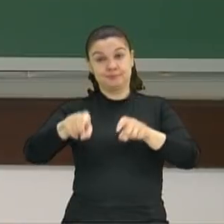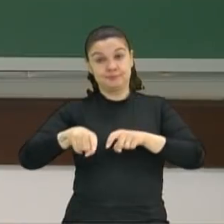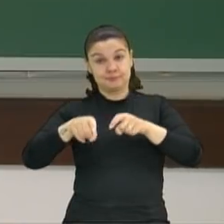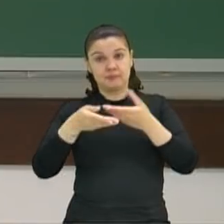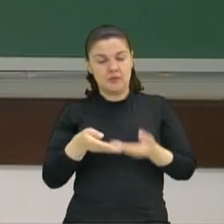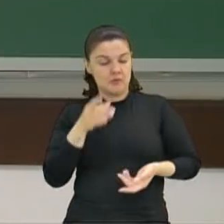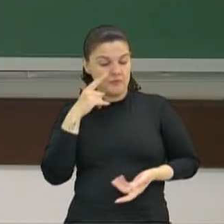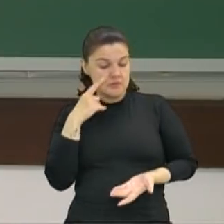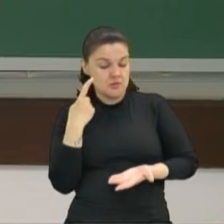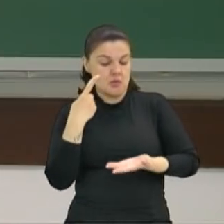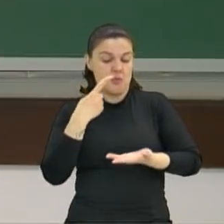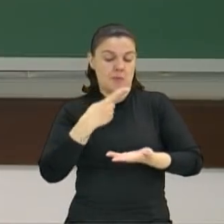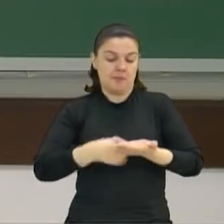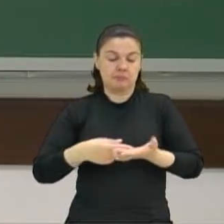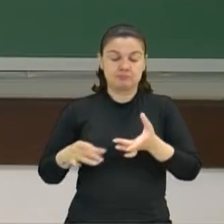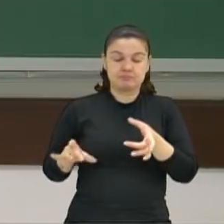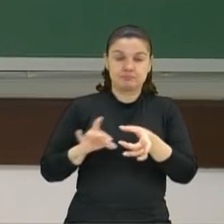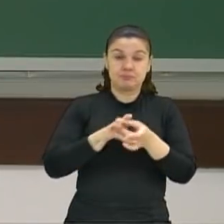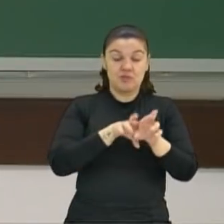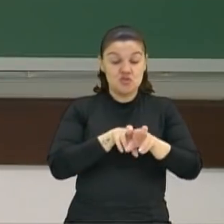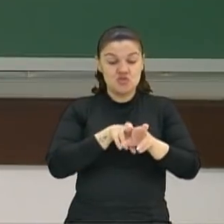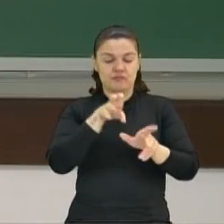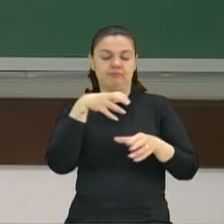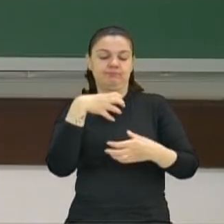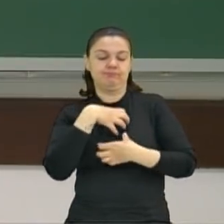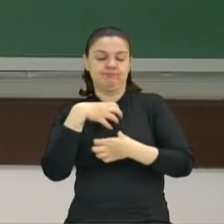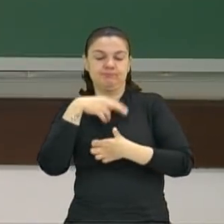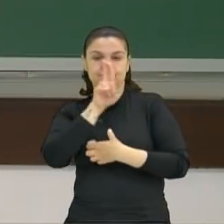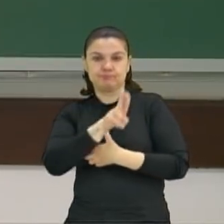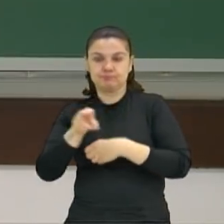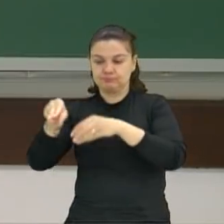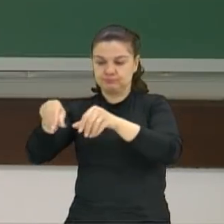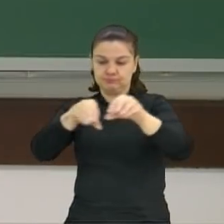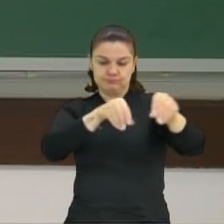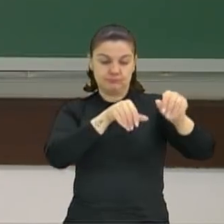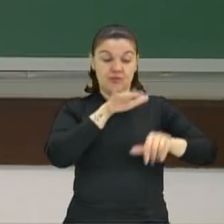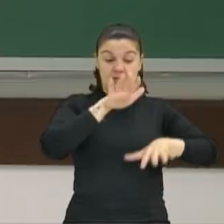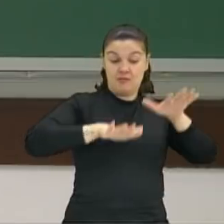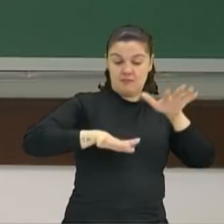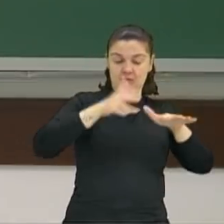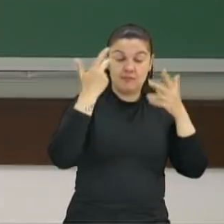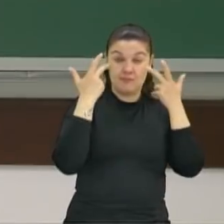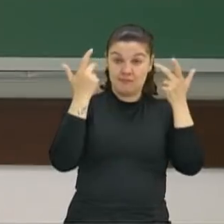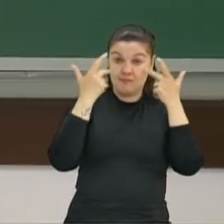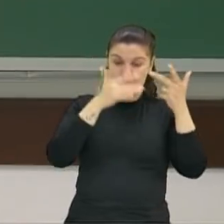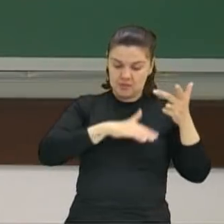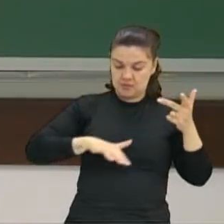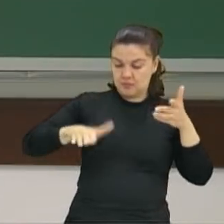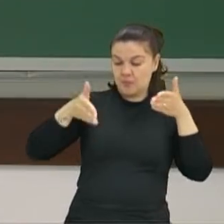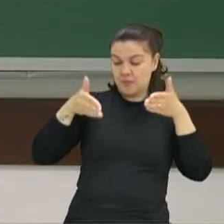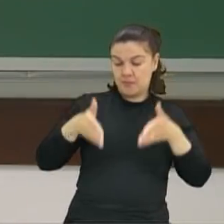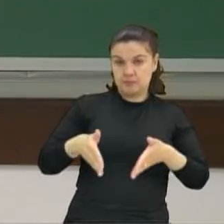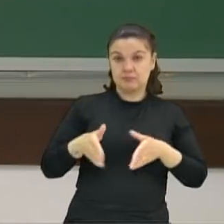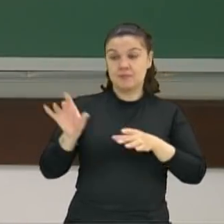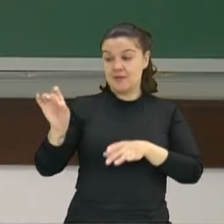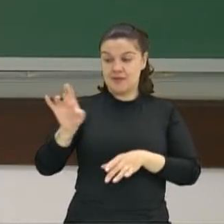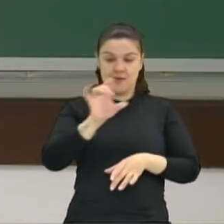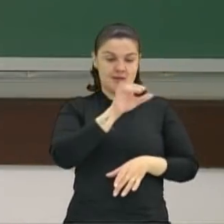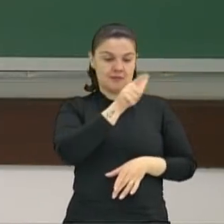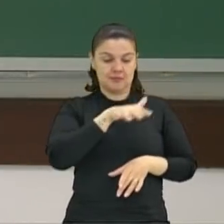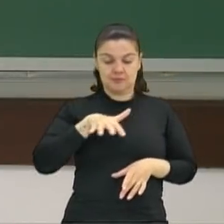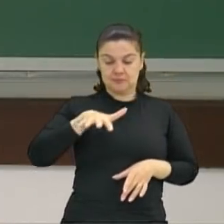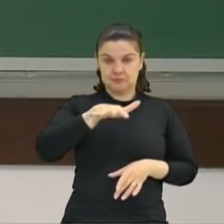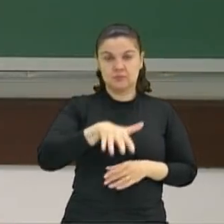Ao estabelecer diferentes formas de uso do solo, que variam conforme os elementos naturais presentes em cada